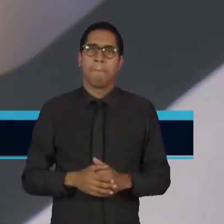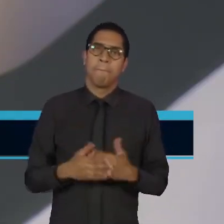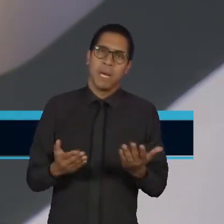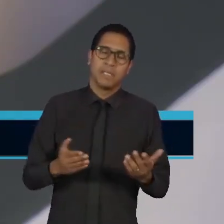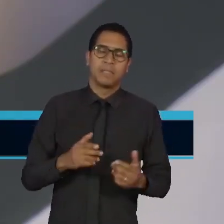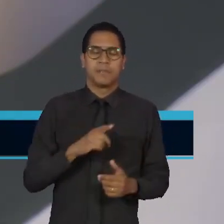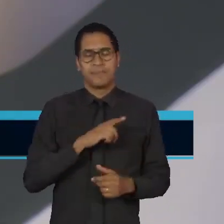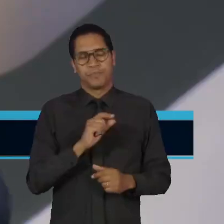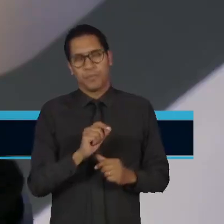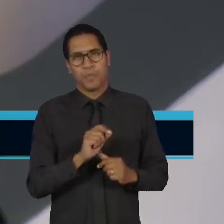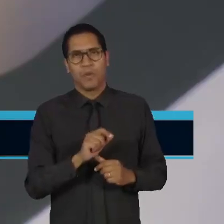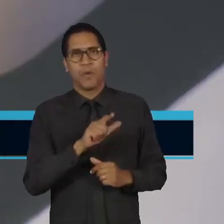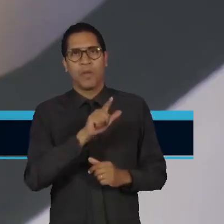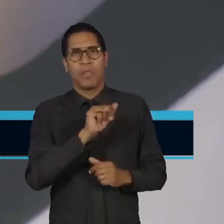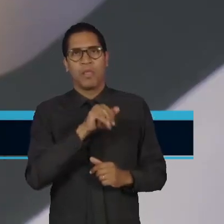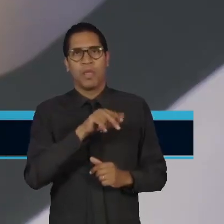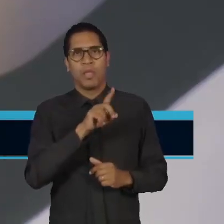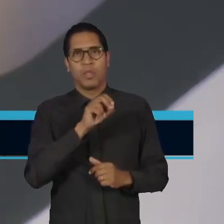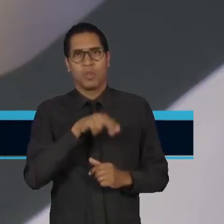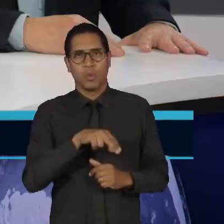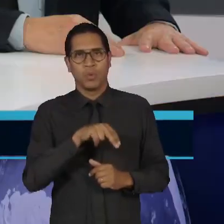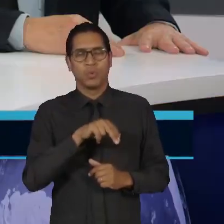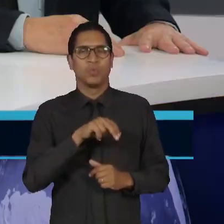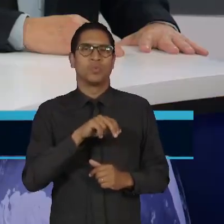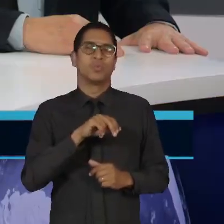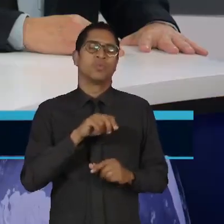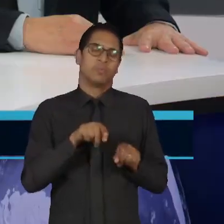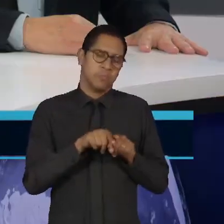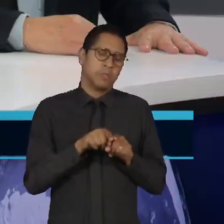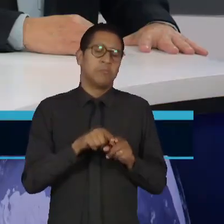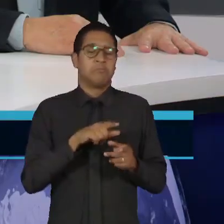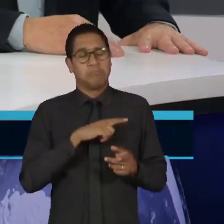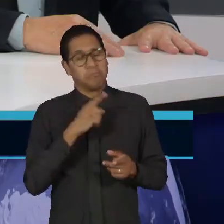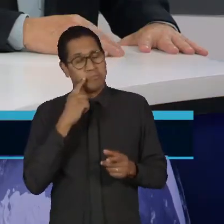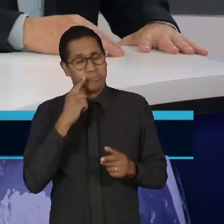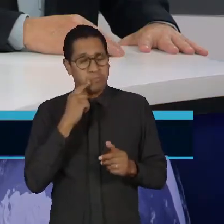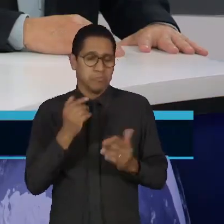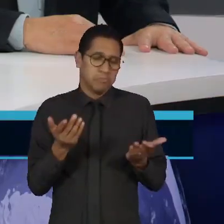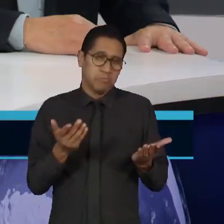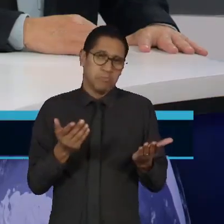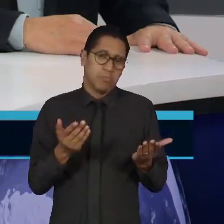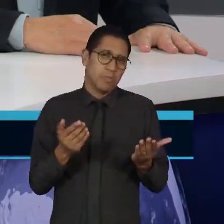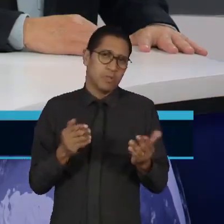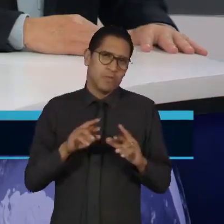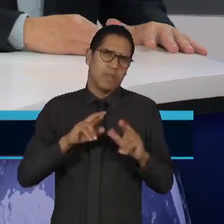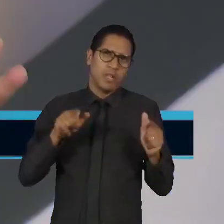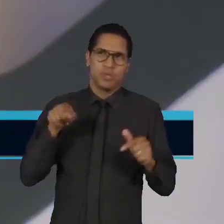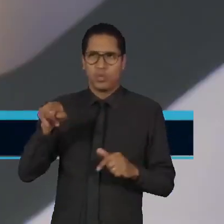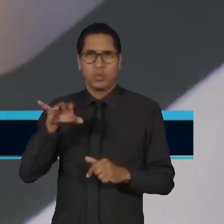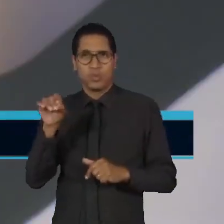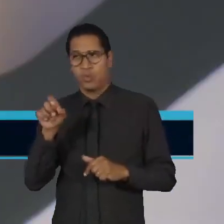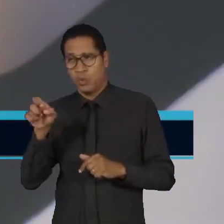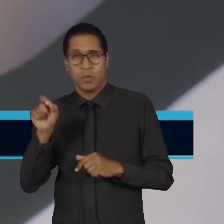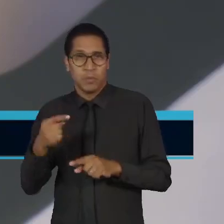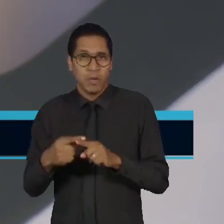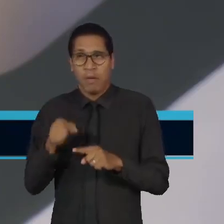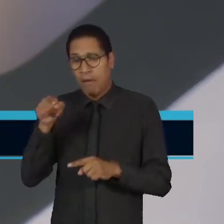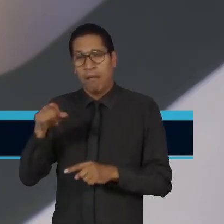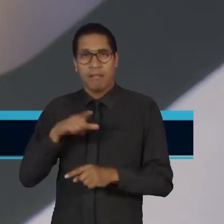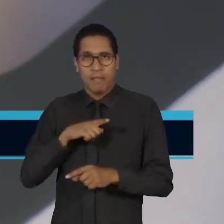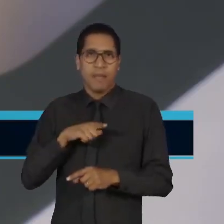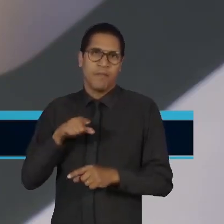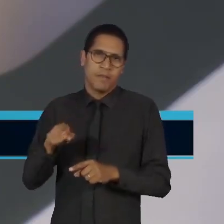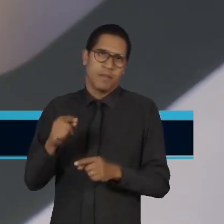em termos de participação, de mudança dos Estados Unidos, é muito superior ao Biden, né? Porque ele colocou o dedo nas questões. Teve